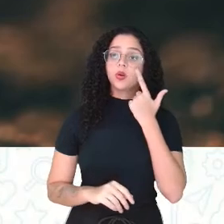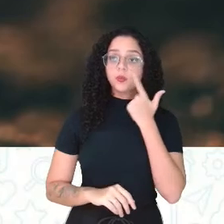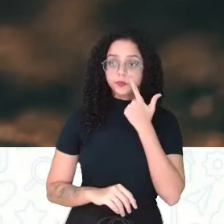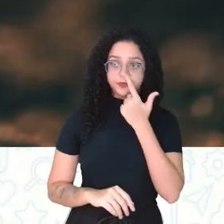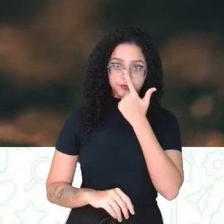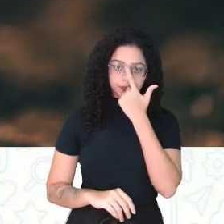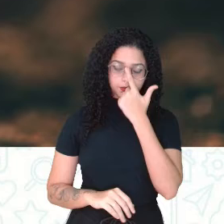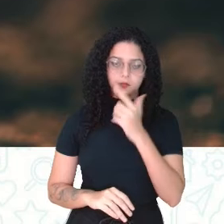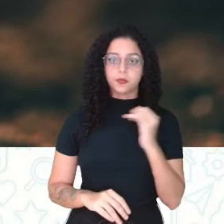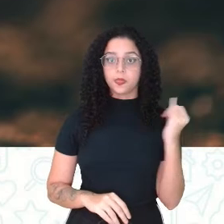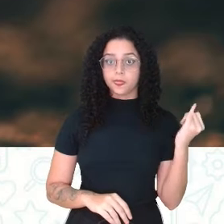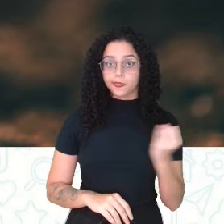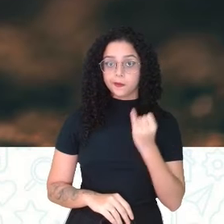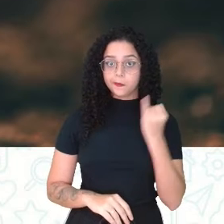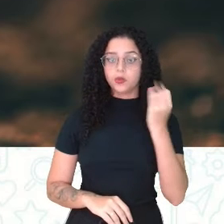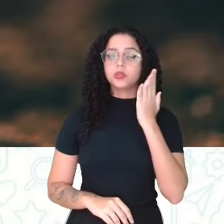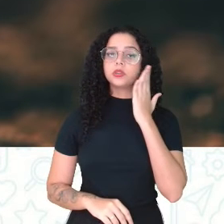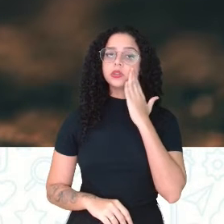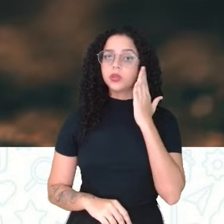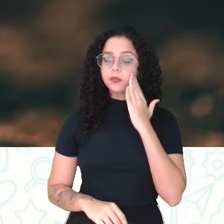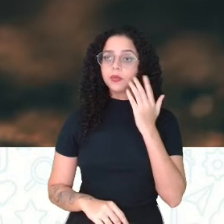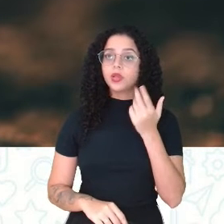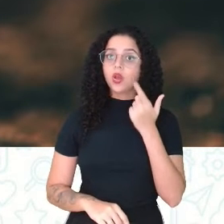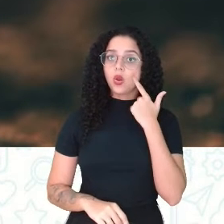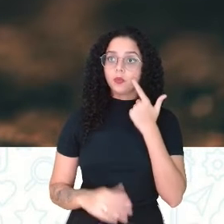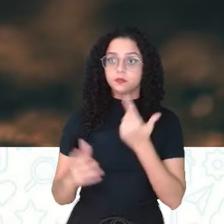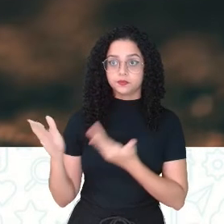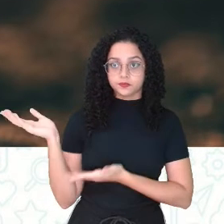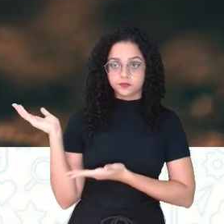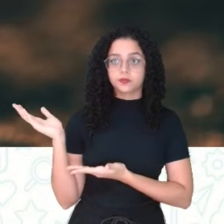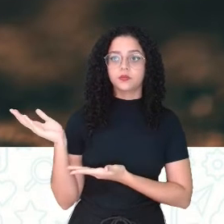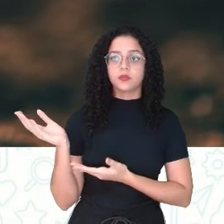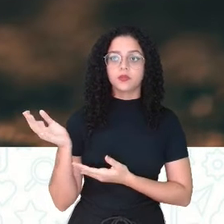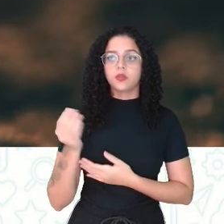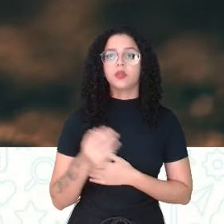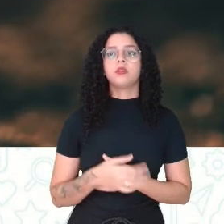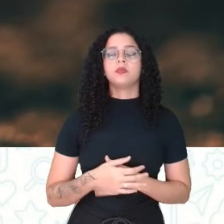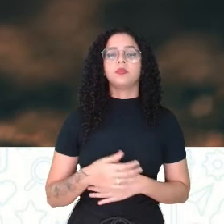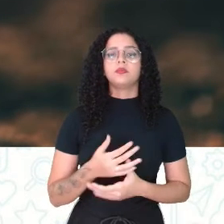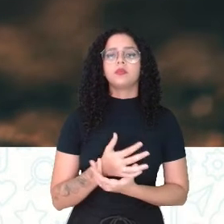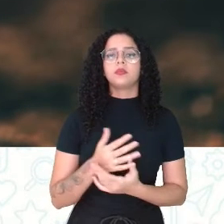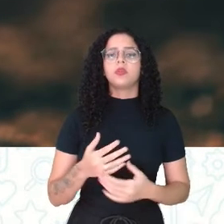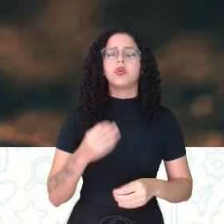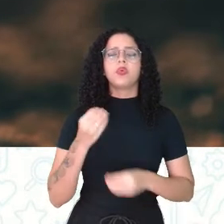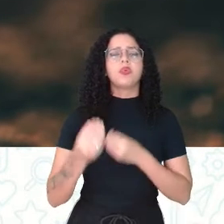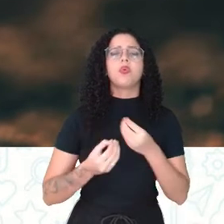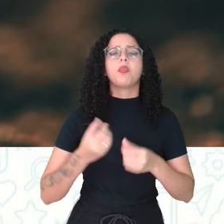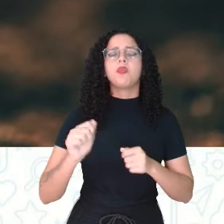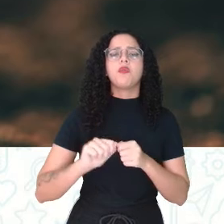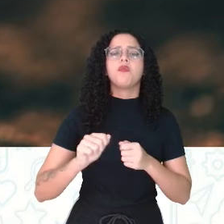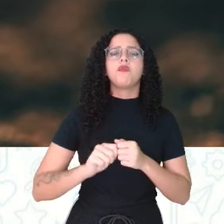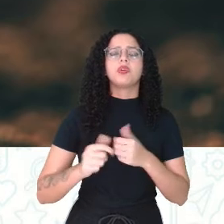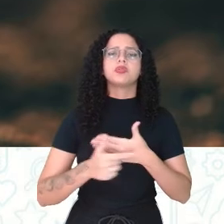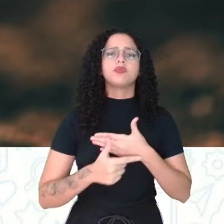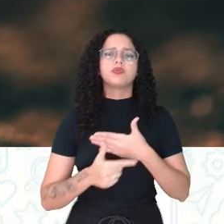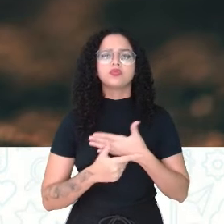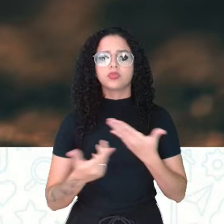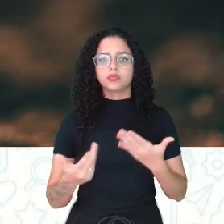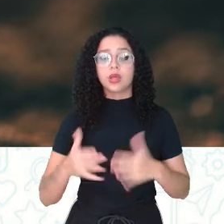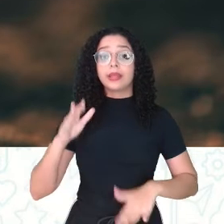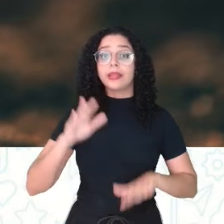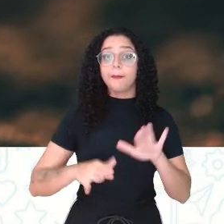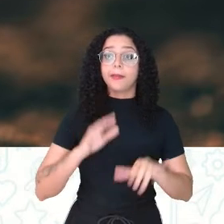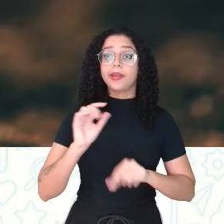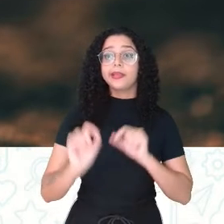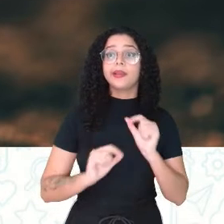só, importante a gente saber. Então, se liguem aí, as condições para exercer essa função tão importante